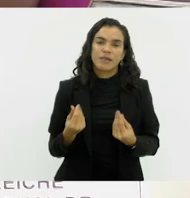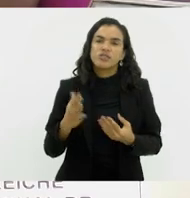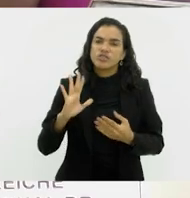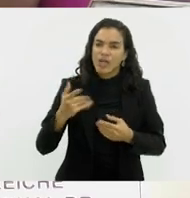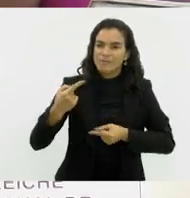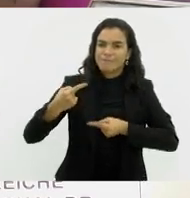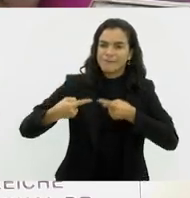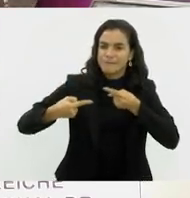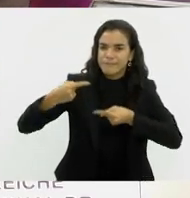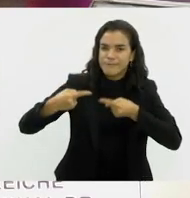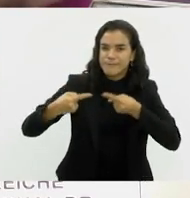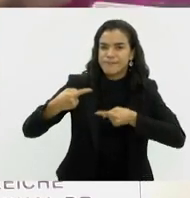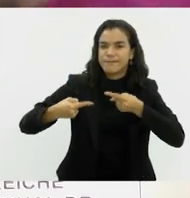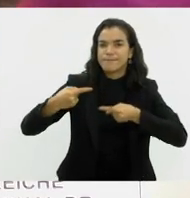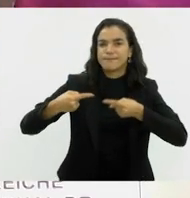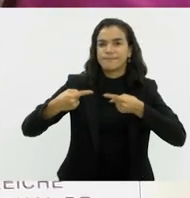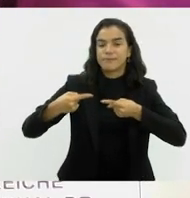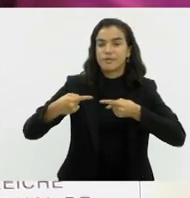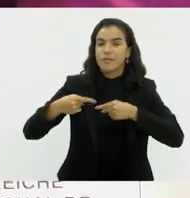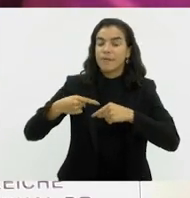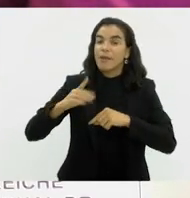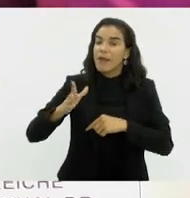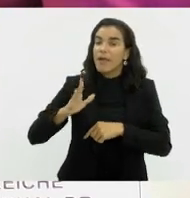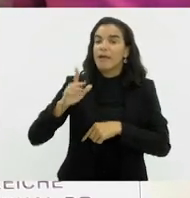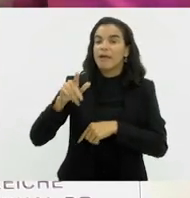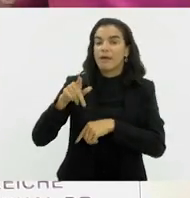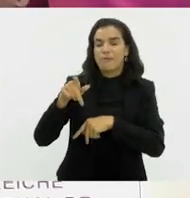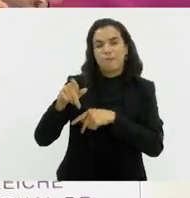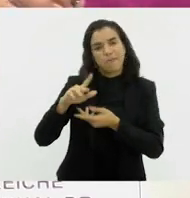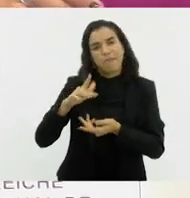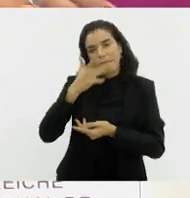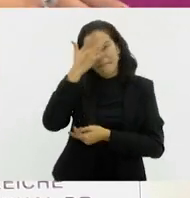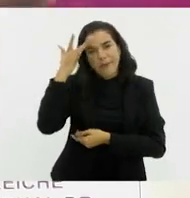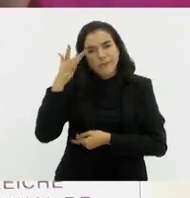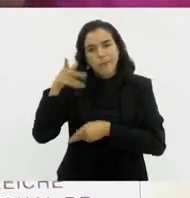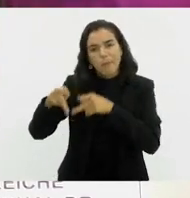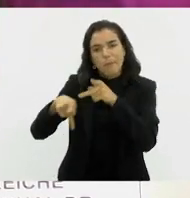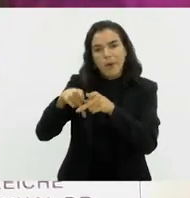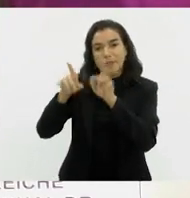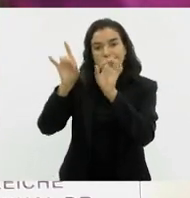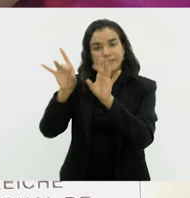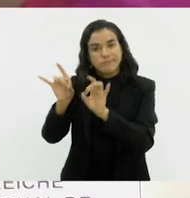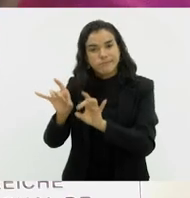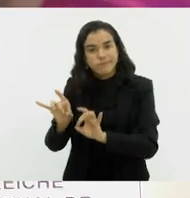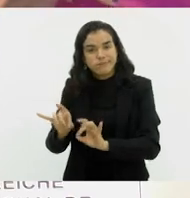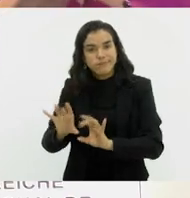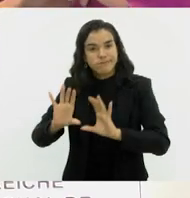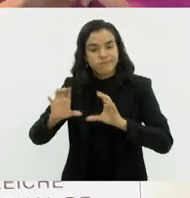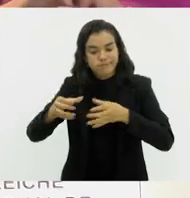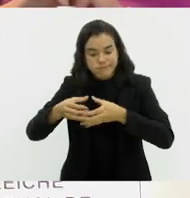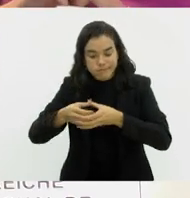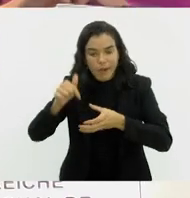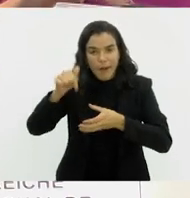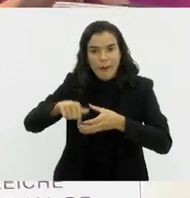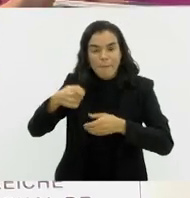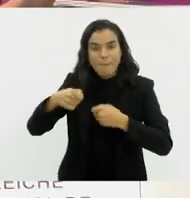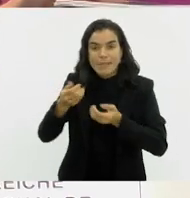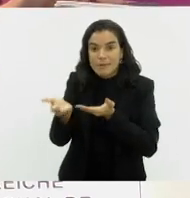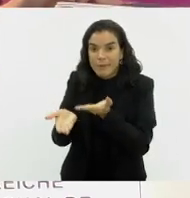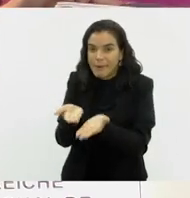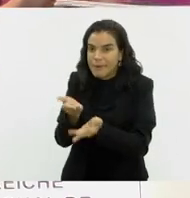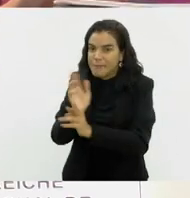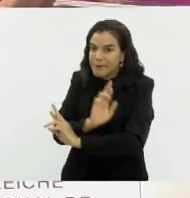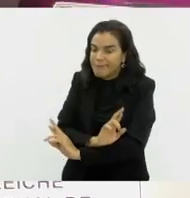debatido, né? É uma população especial, uma população que requer um atendimento